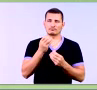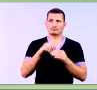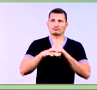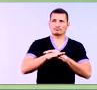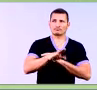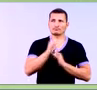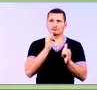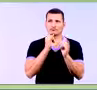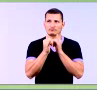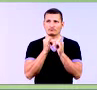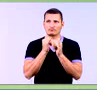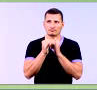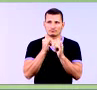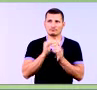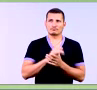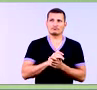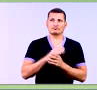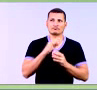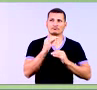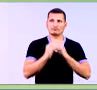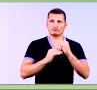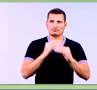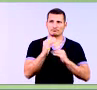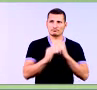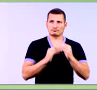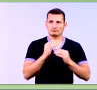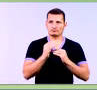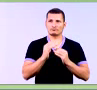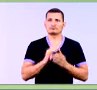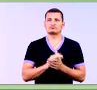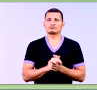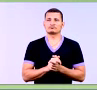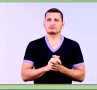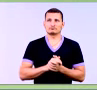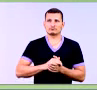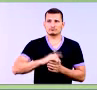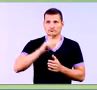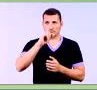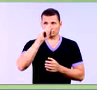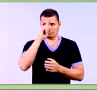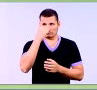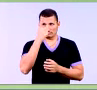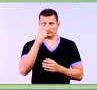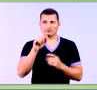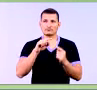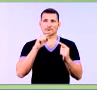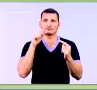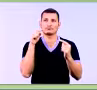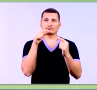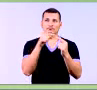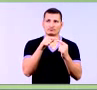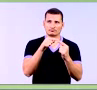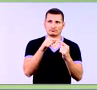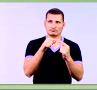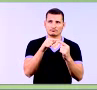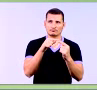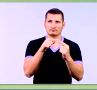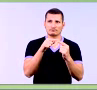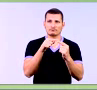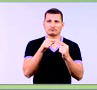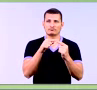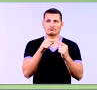informação no banco de dados. Nós criamos uma conexão com o banco de dados